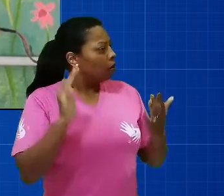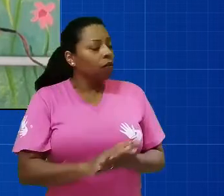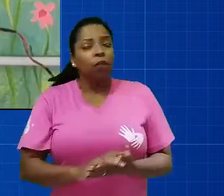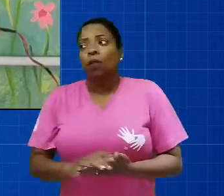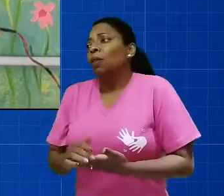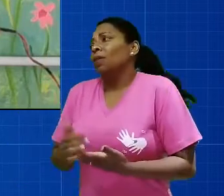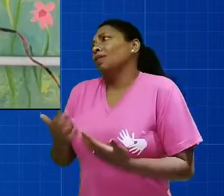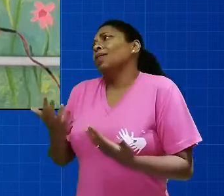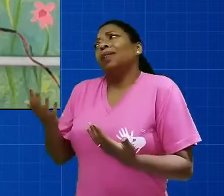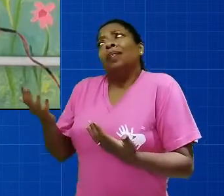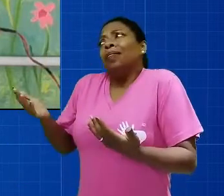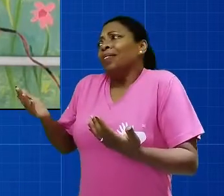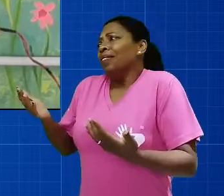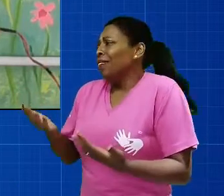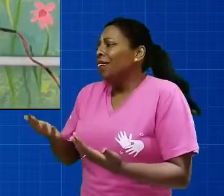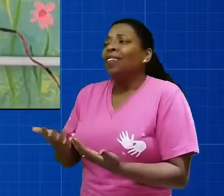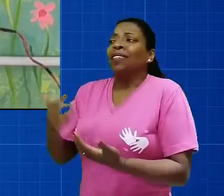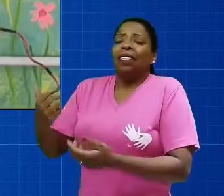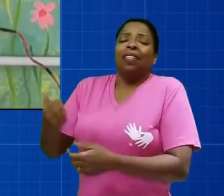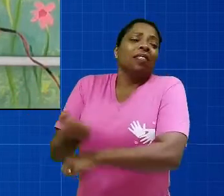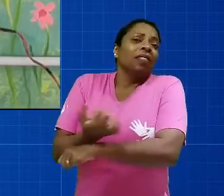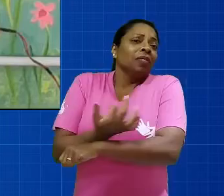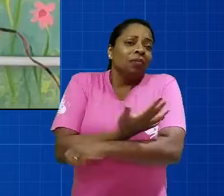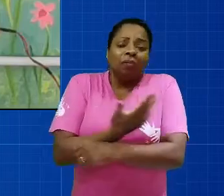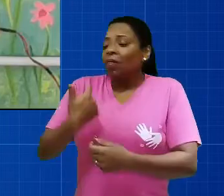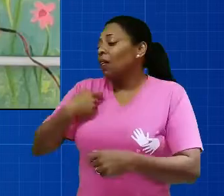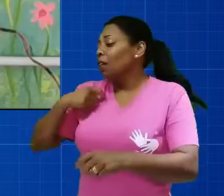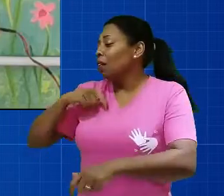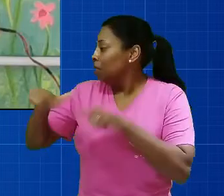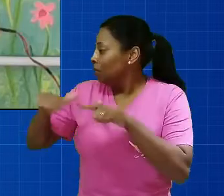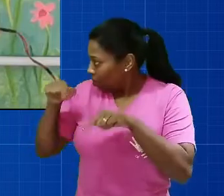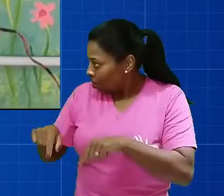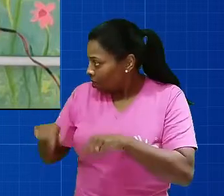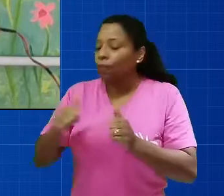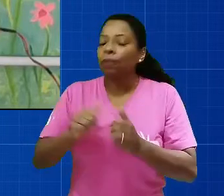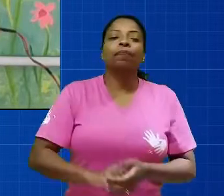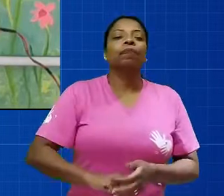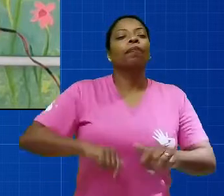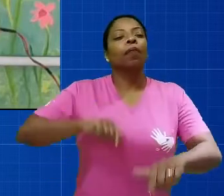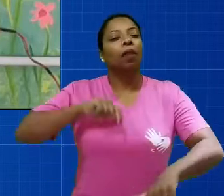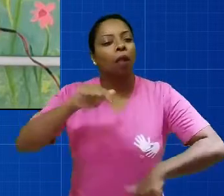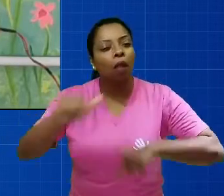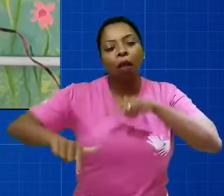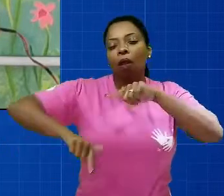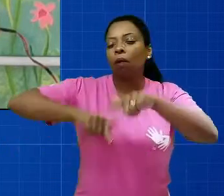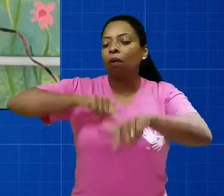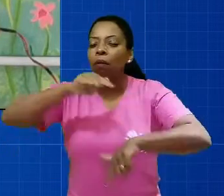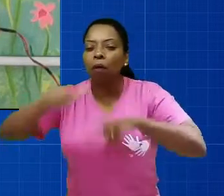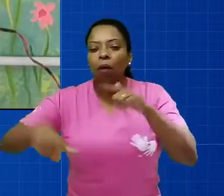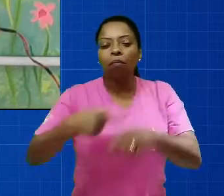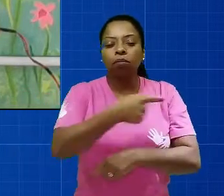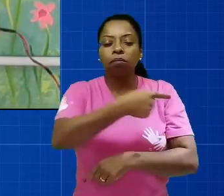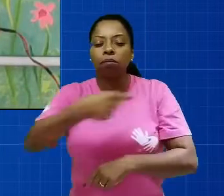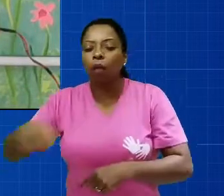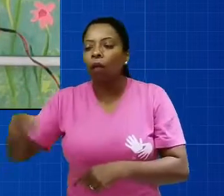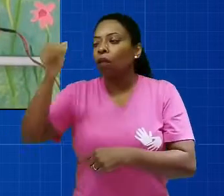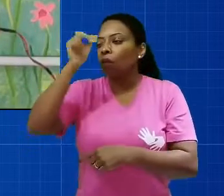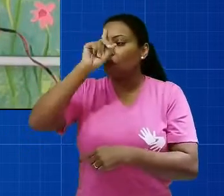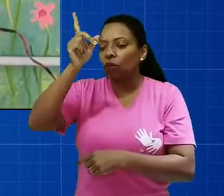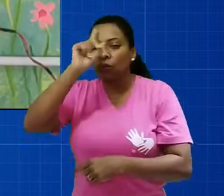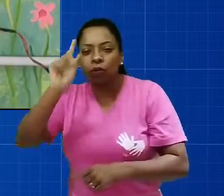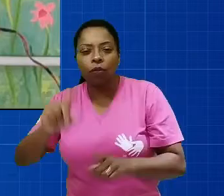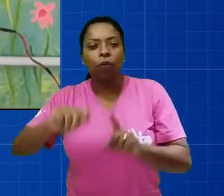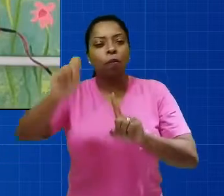emocionado, começou a trabalhar nas terras dele. Trabalhou por dias, semanas, meses, anos.